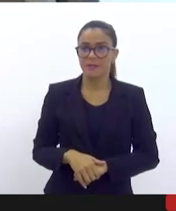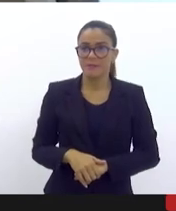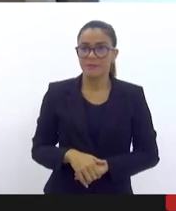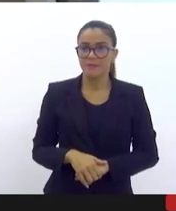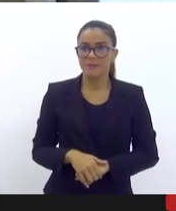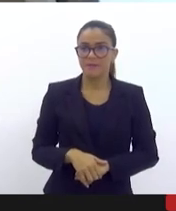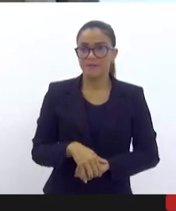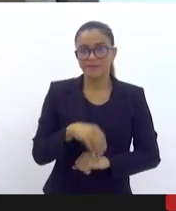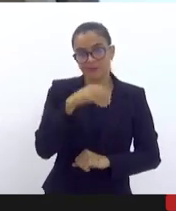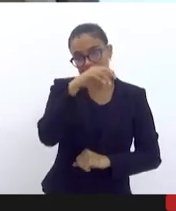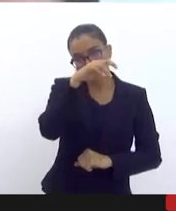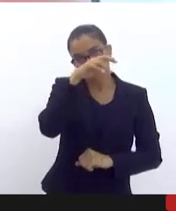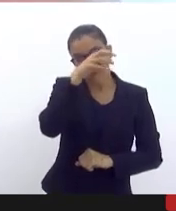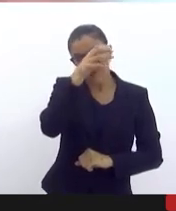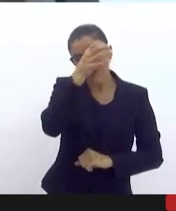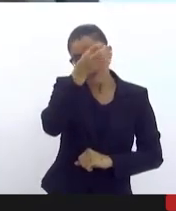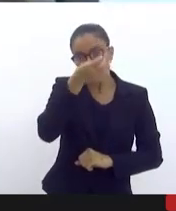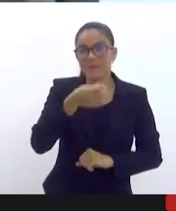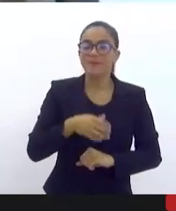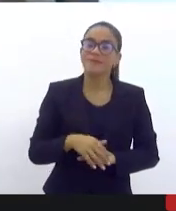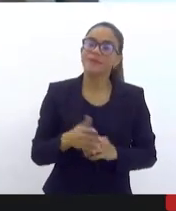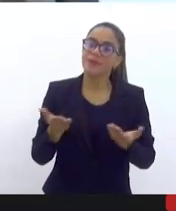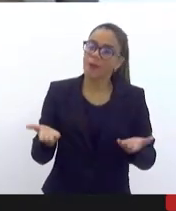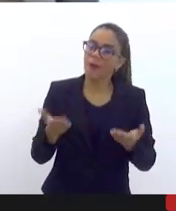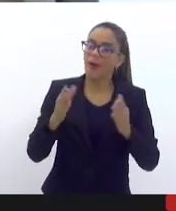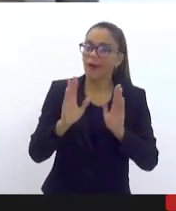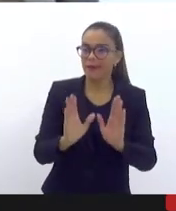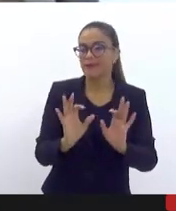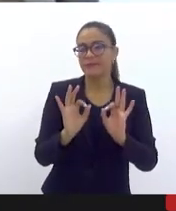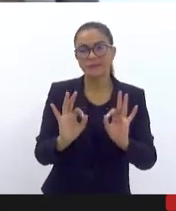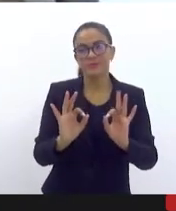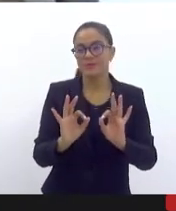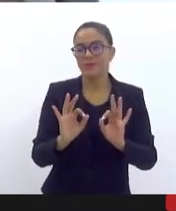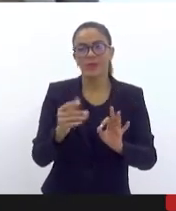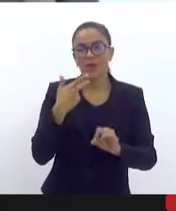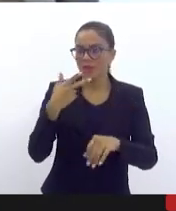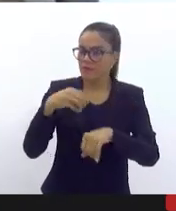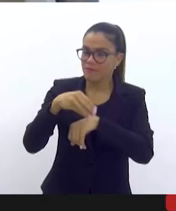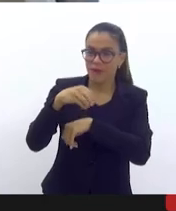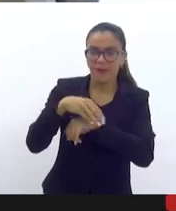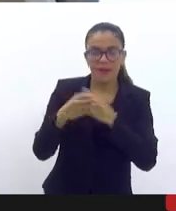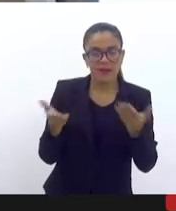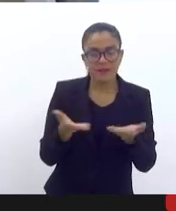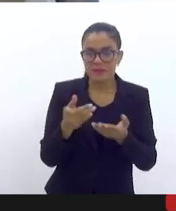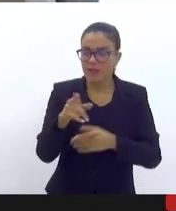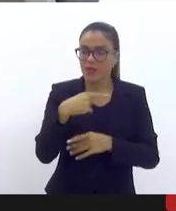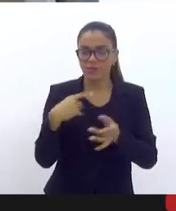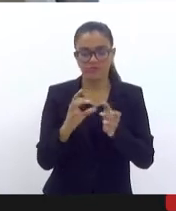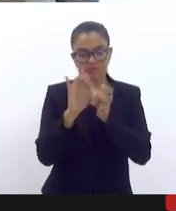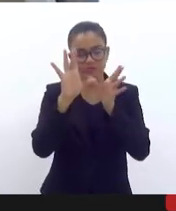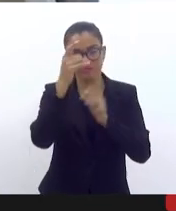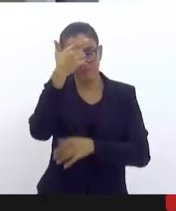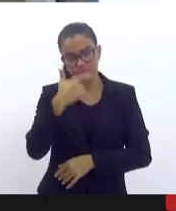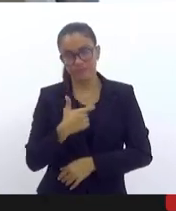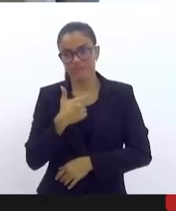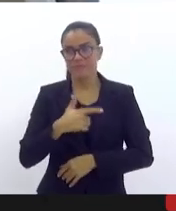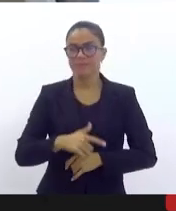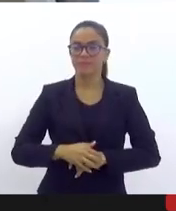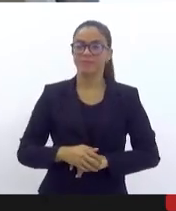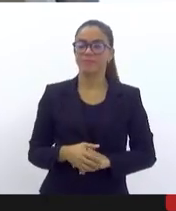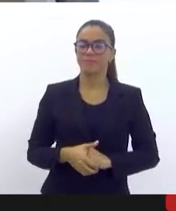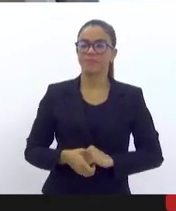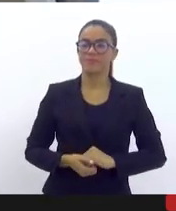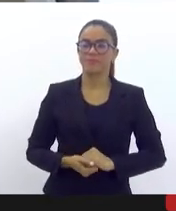e é isso acho que eu acho que o meu Inicial Eu tinha para dizer inicialmente a isso eu fico à disposição da Senhora dos